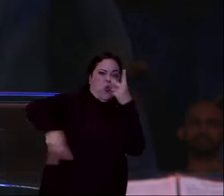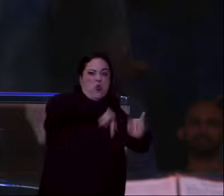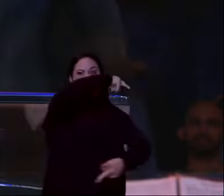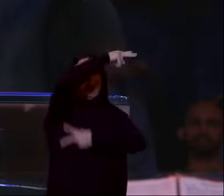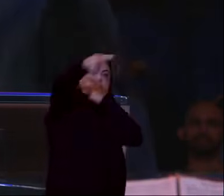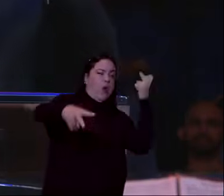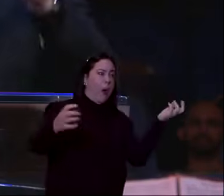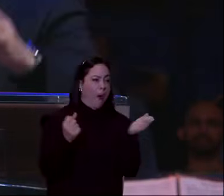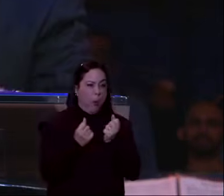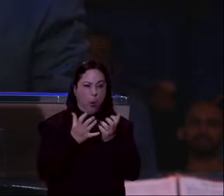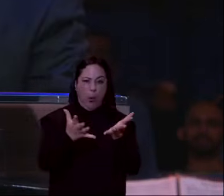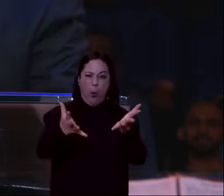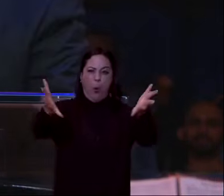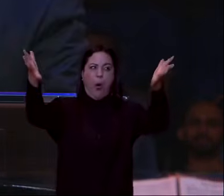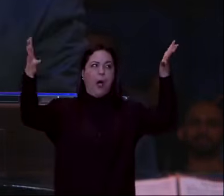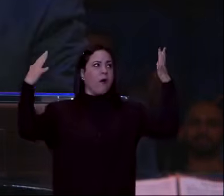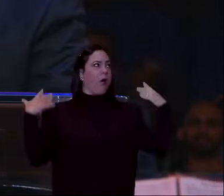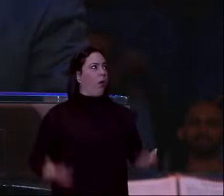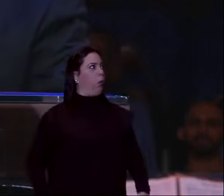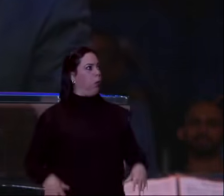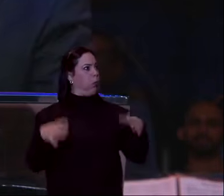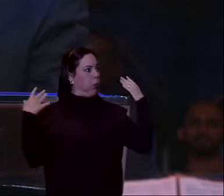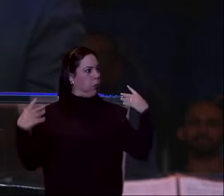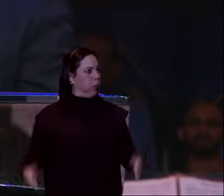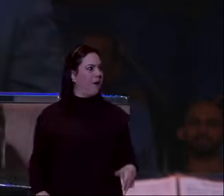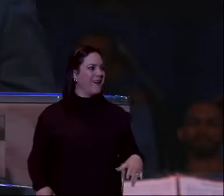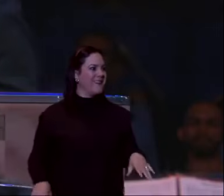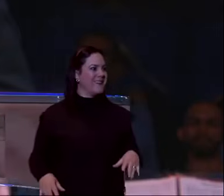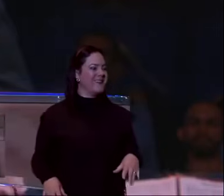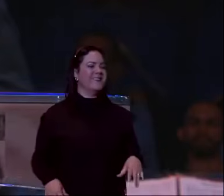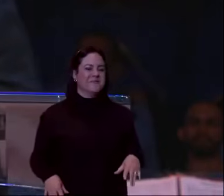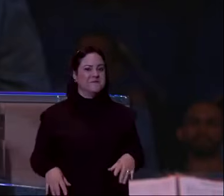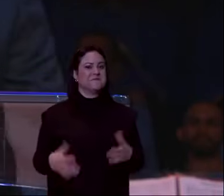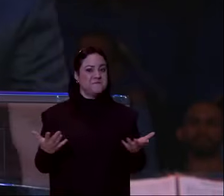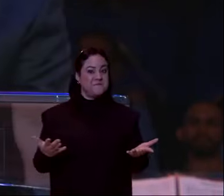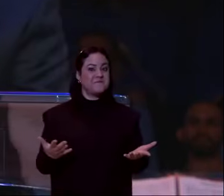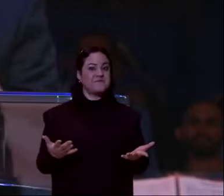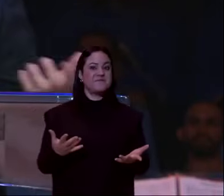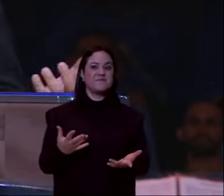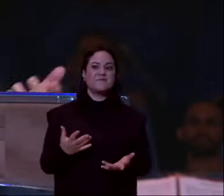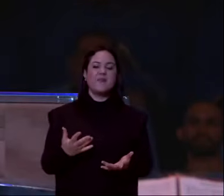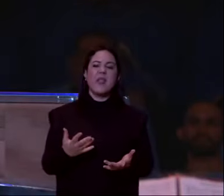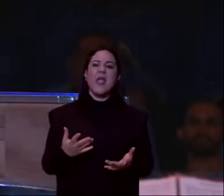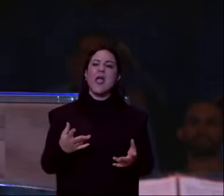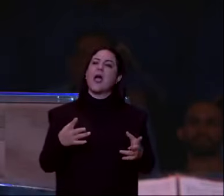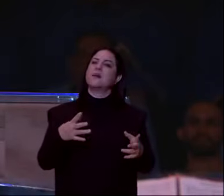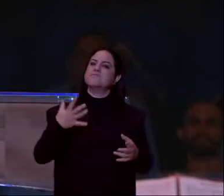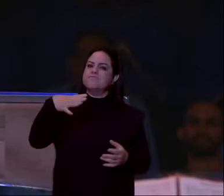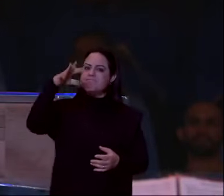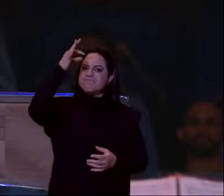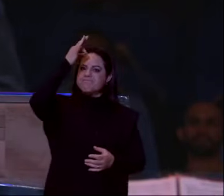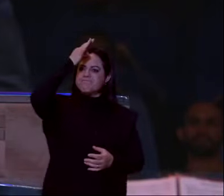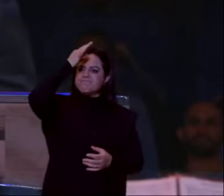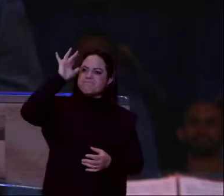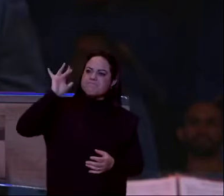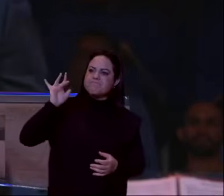mas escuta só o que eu estou falando. É interessante como a voz do Espírito Santo ecoa em nós.